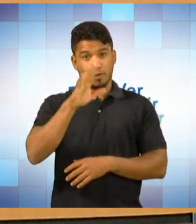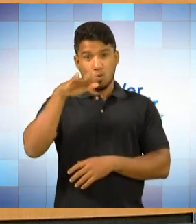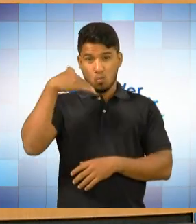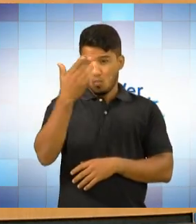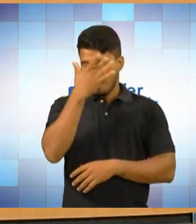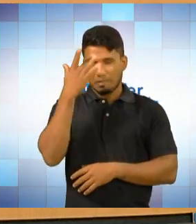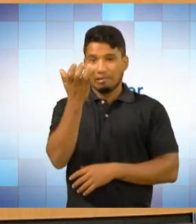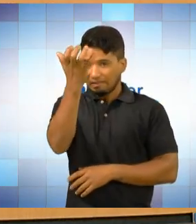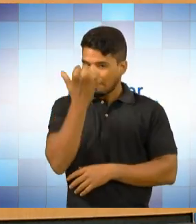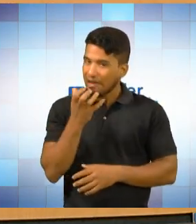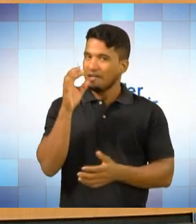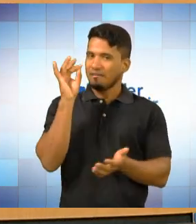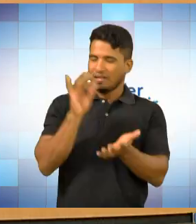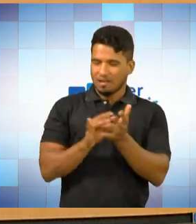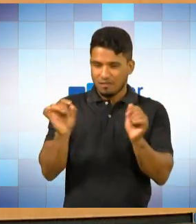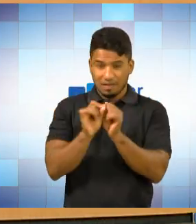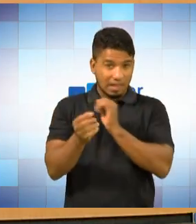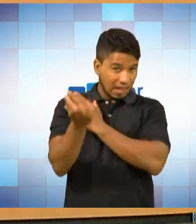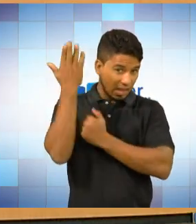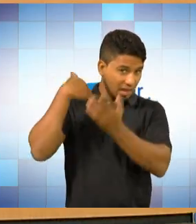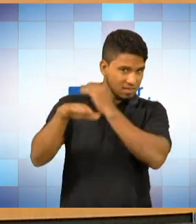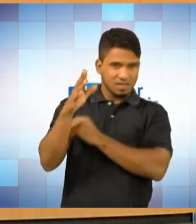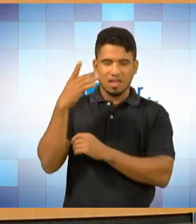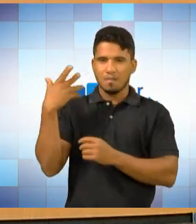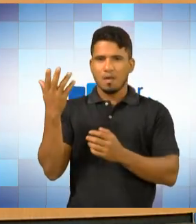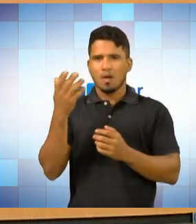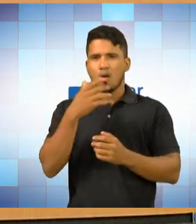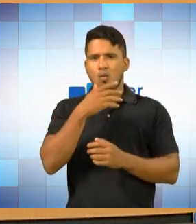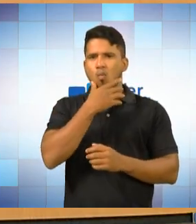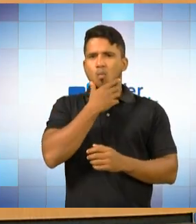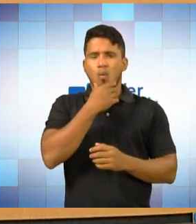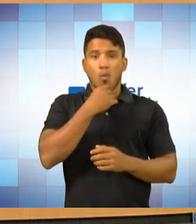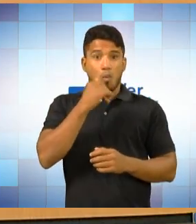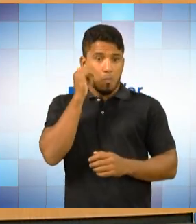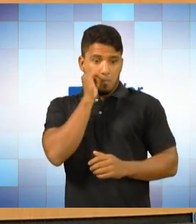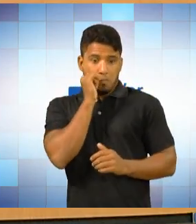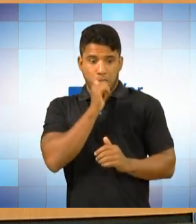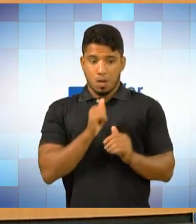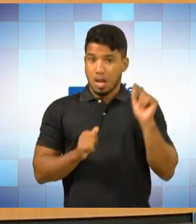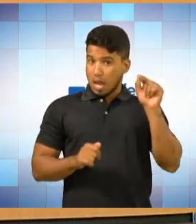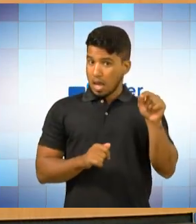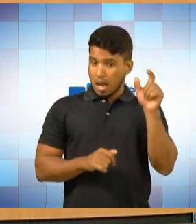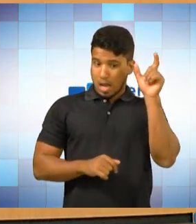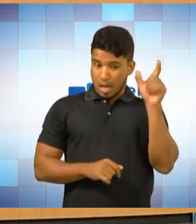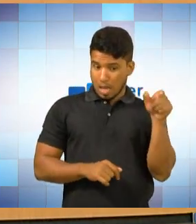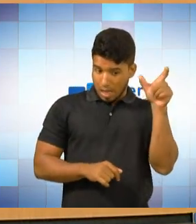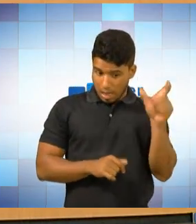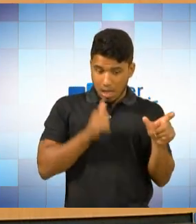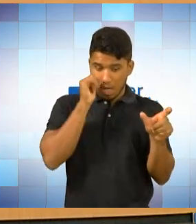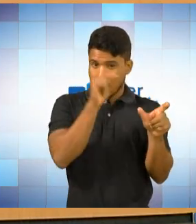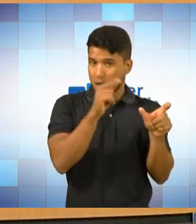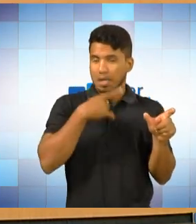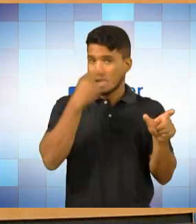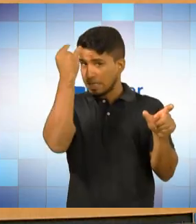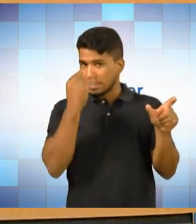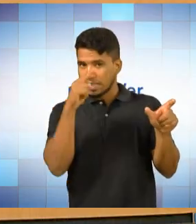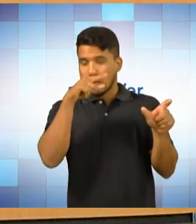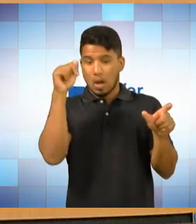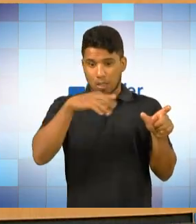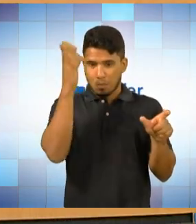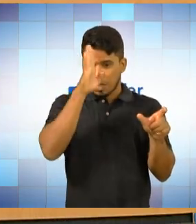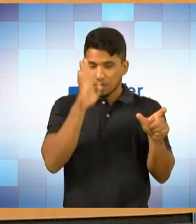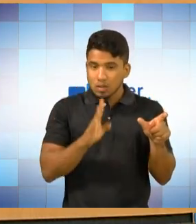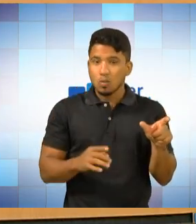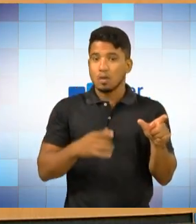querem, fazem, né? Que na época, uma moça da corte, né? Uma moça. E graças a ela, hoje as instituições no